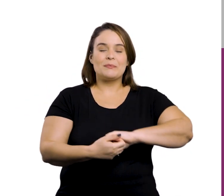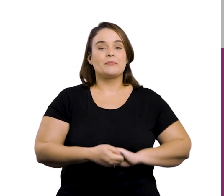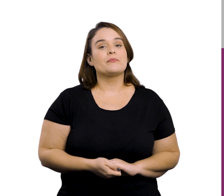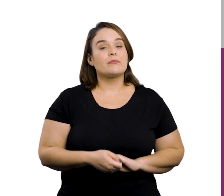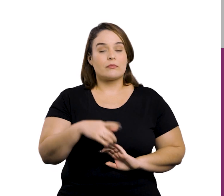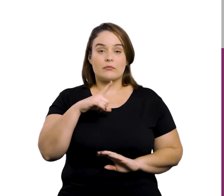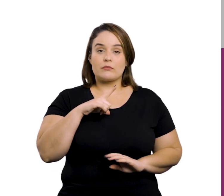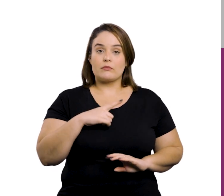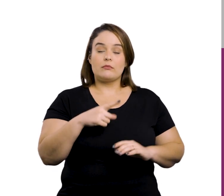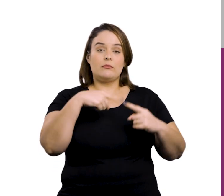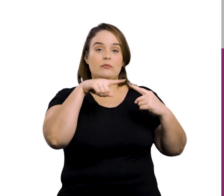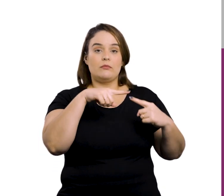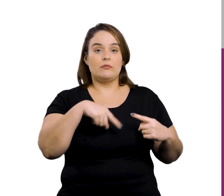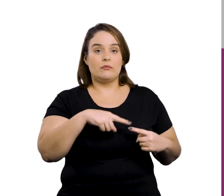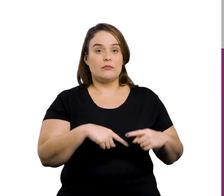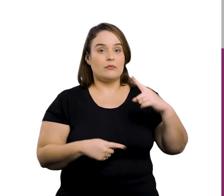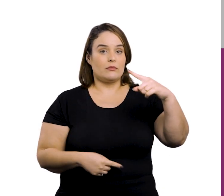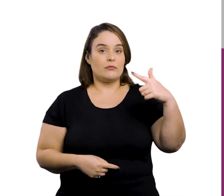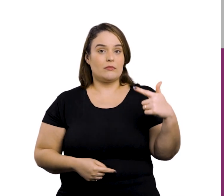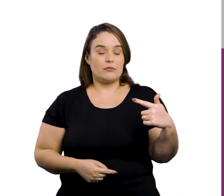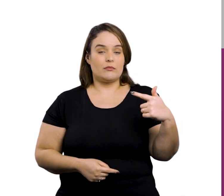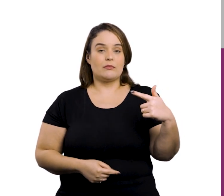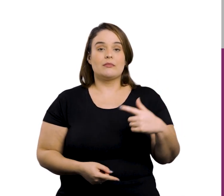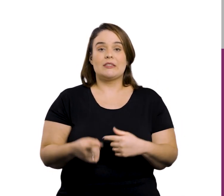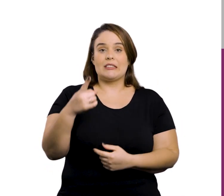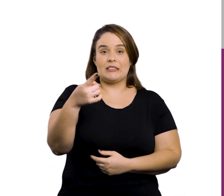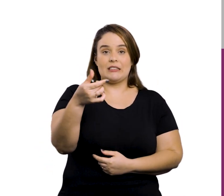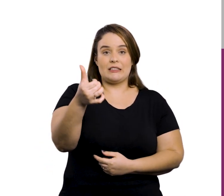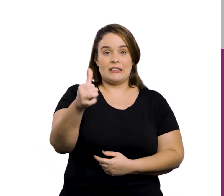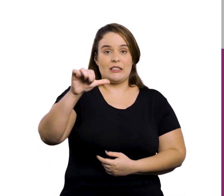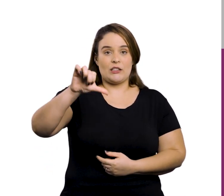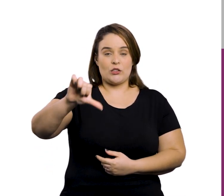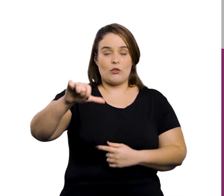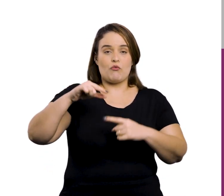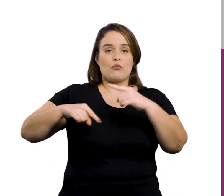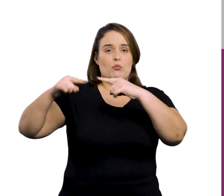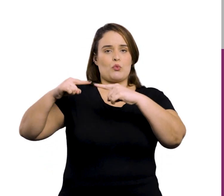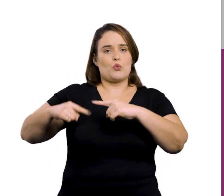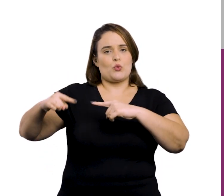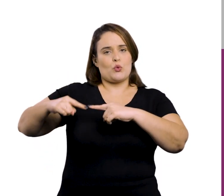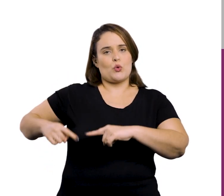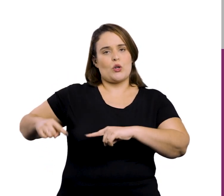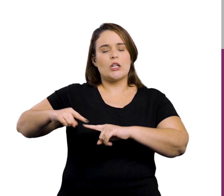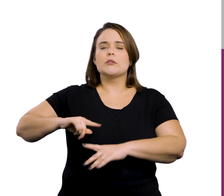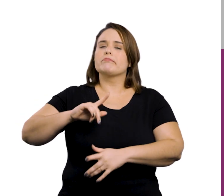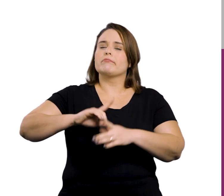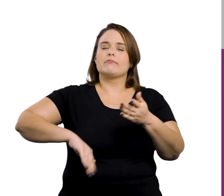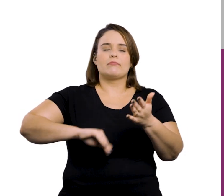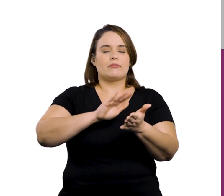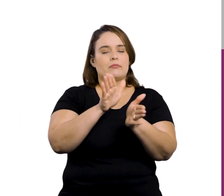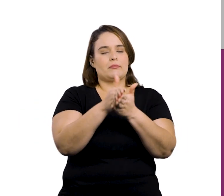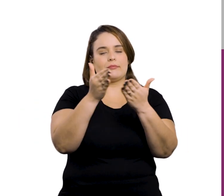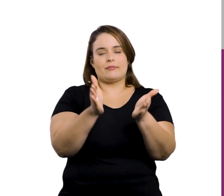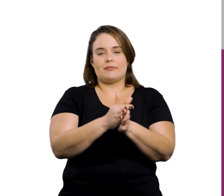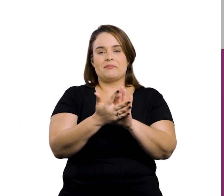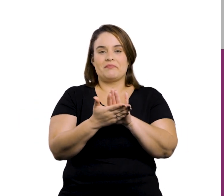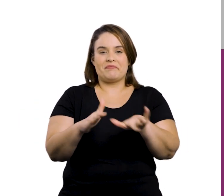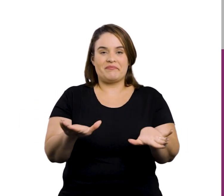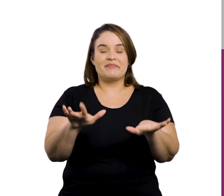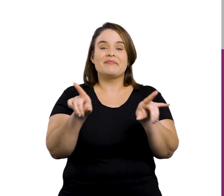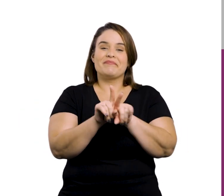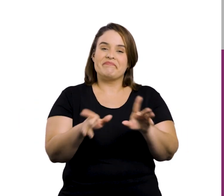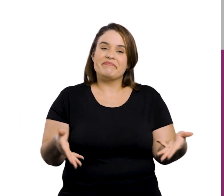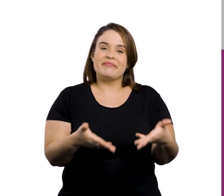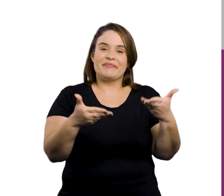foram estabelecidos 17 objetivos e 169 metas para erradicar a pobreza e promover